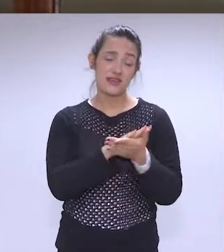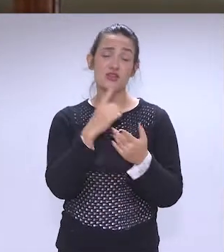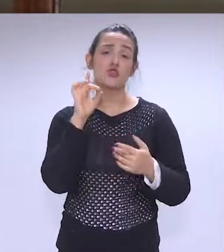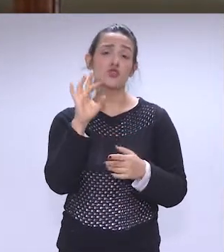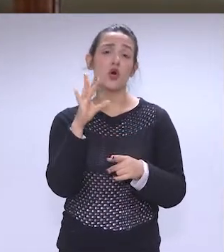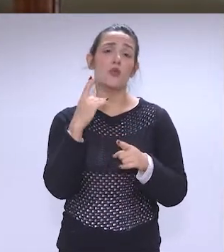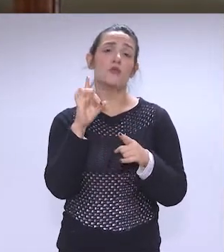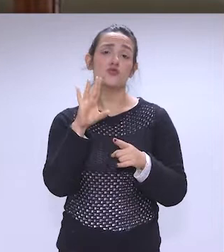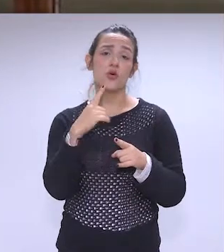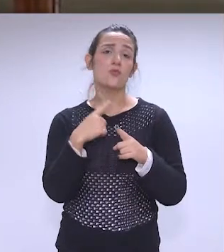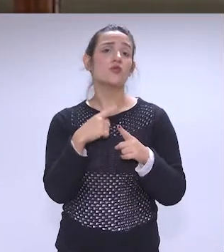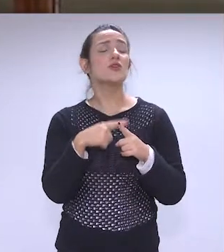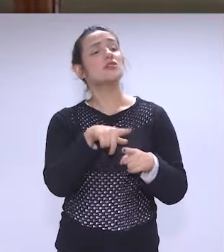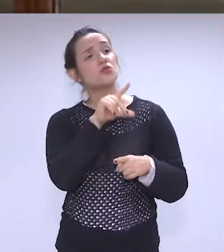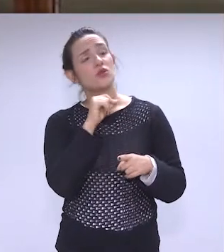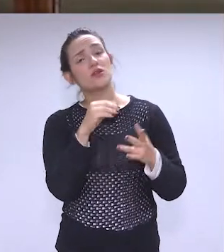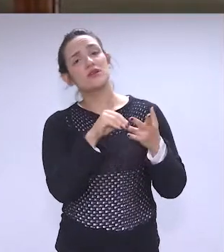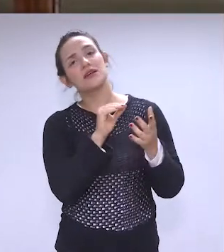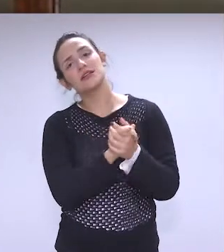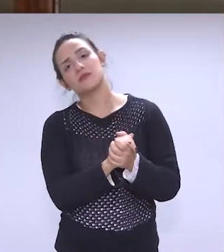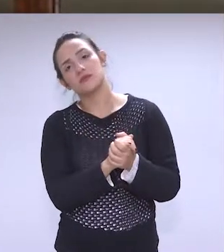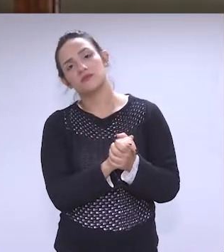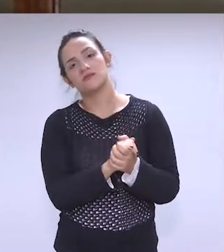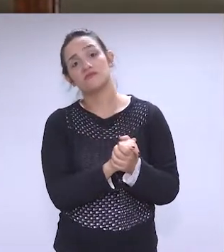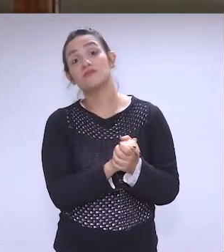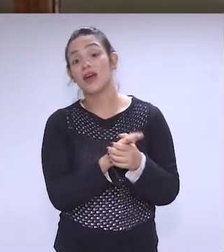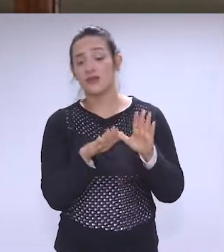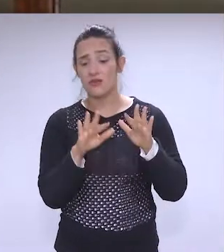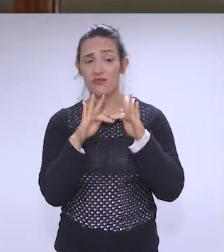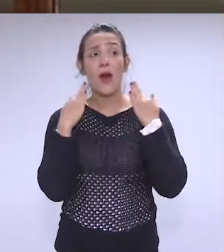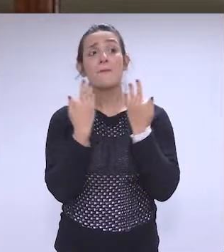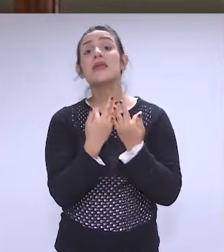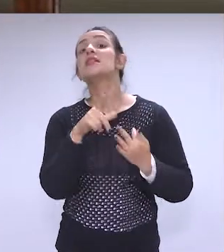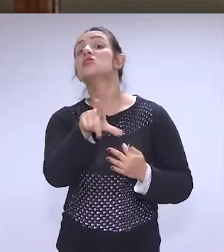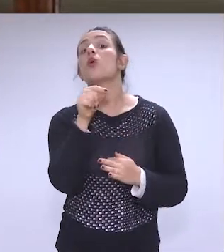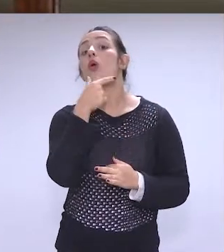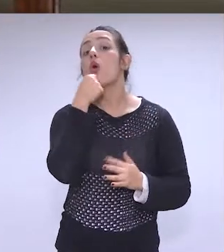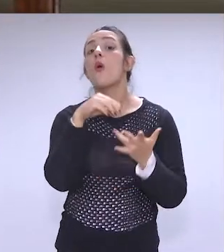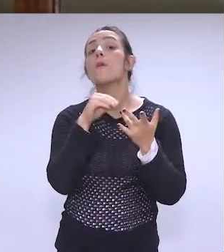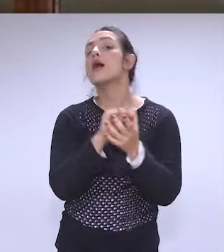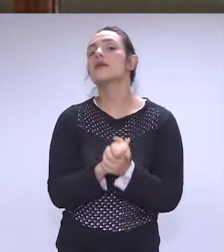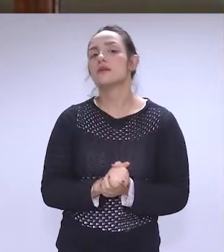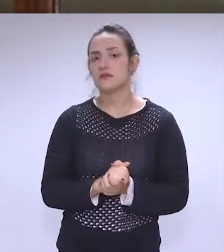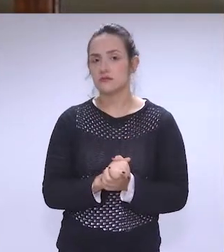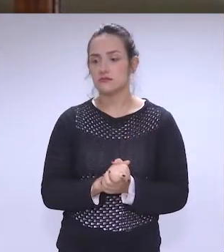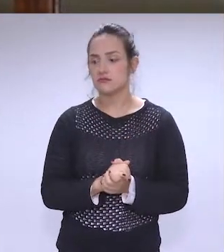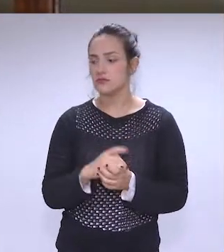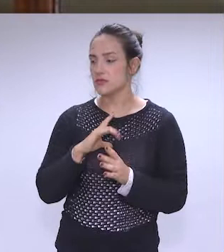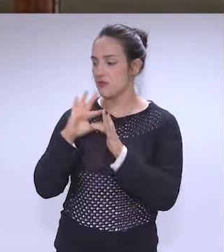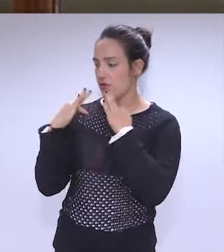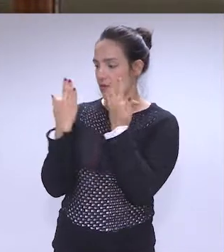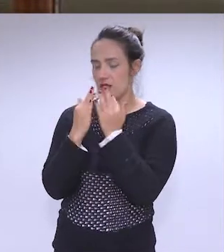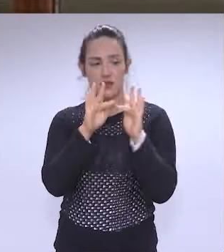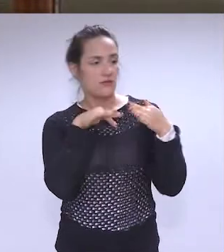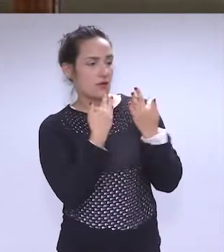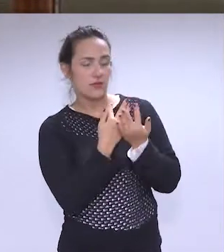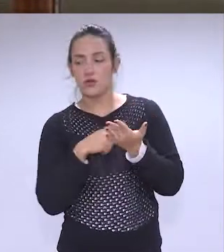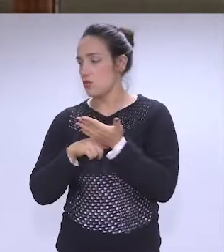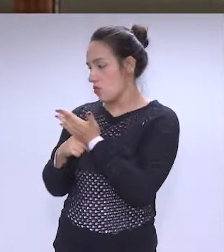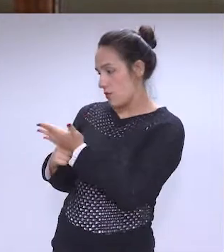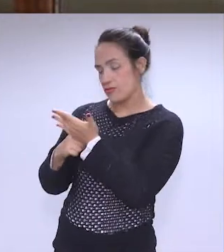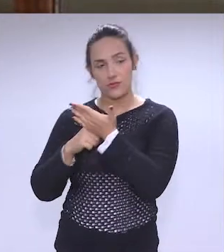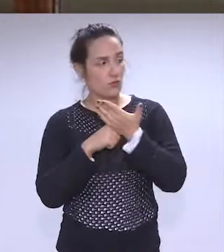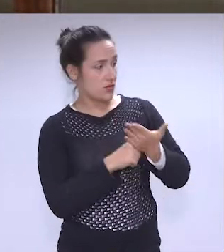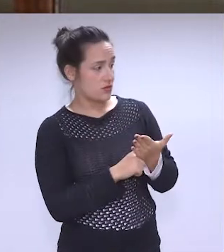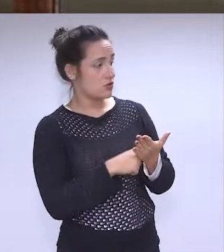desse casamento arranjado. Muitas famílias se organizam para casar